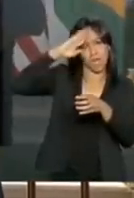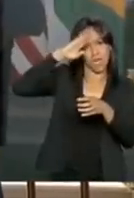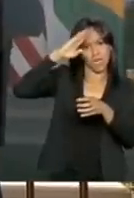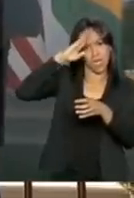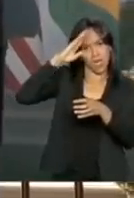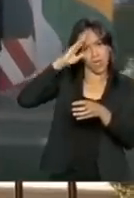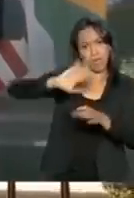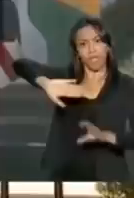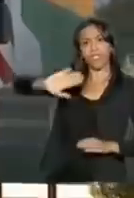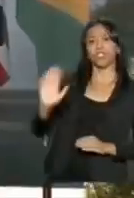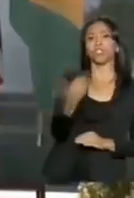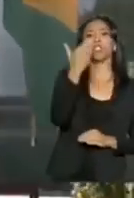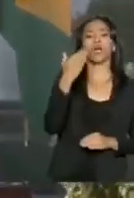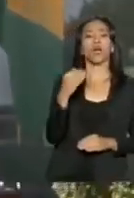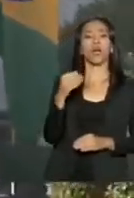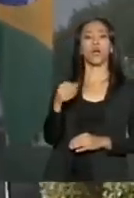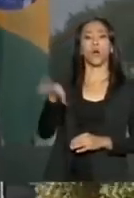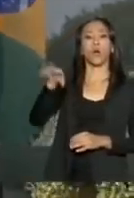Obrigada.